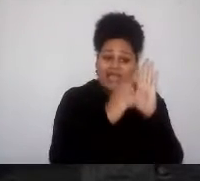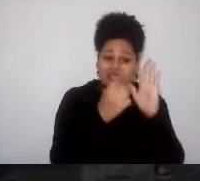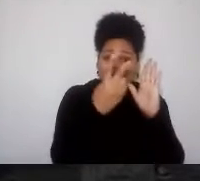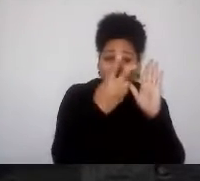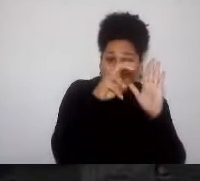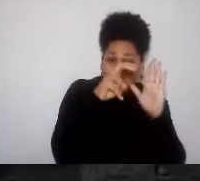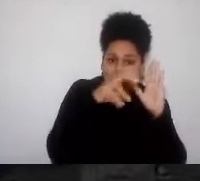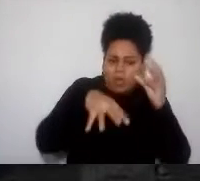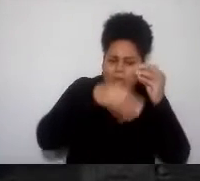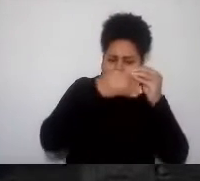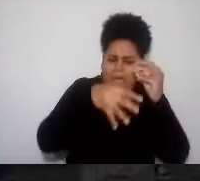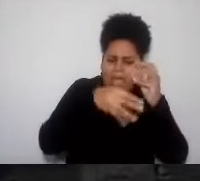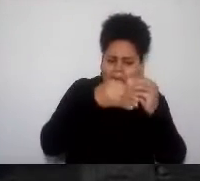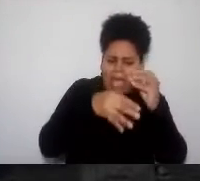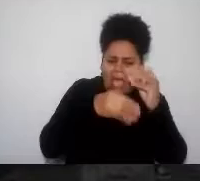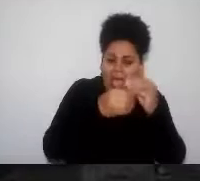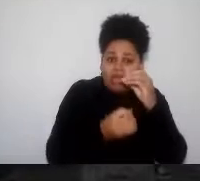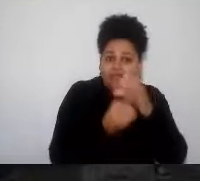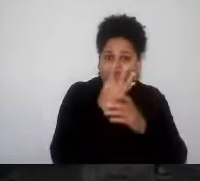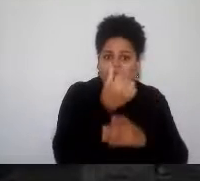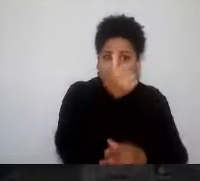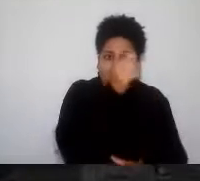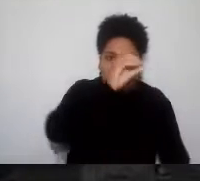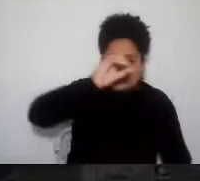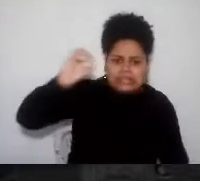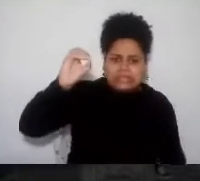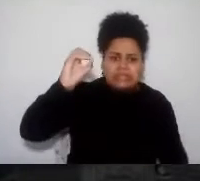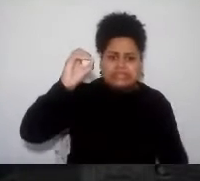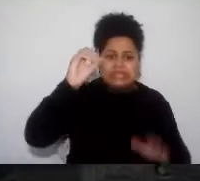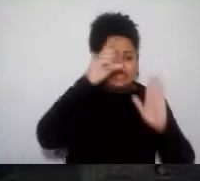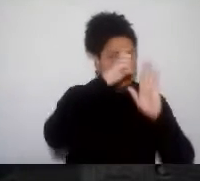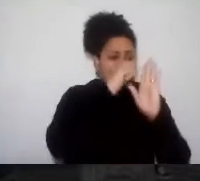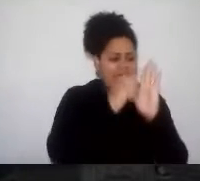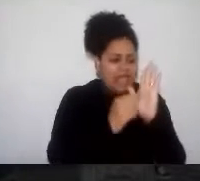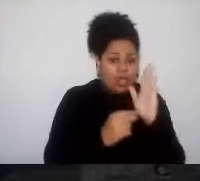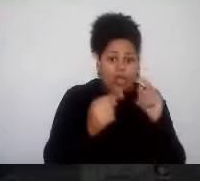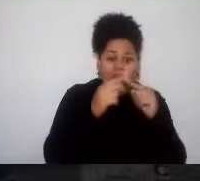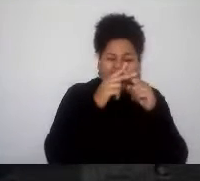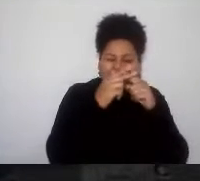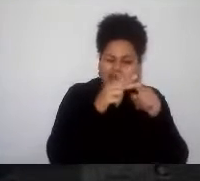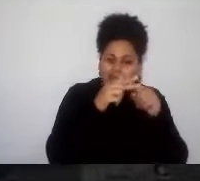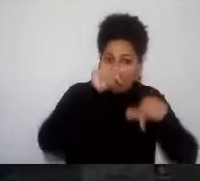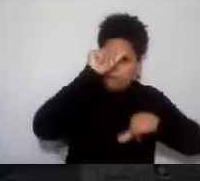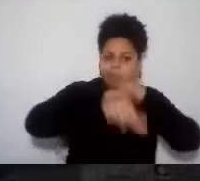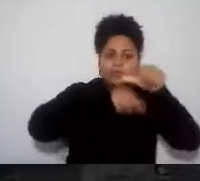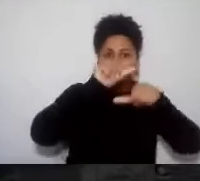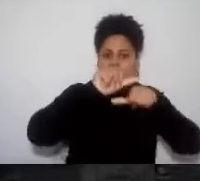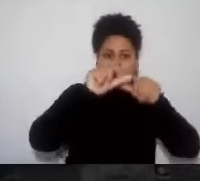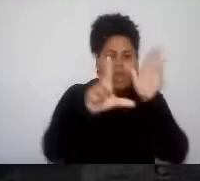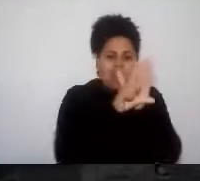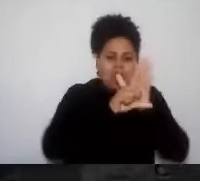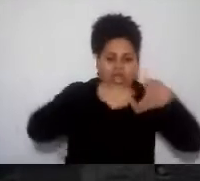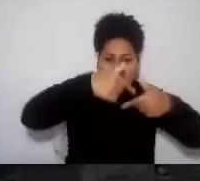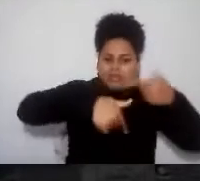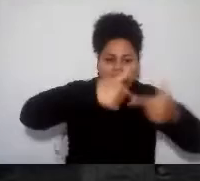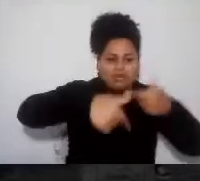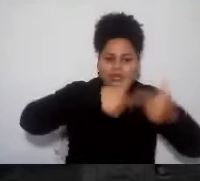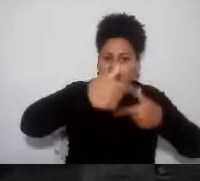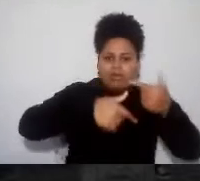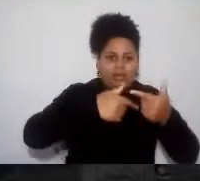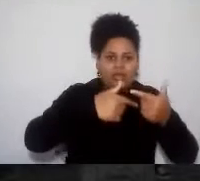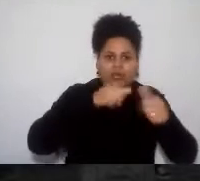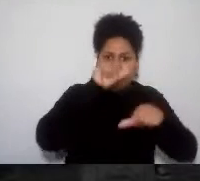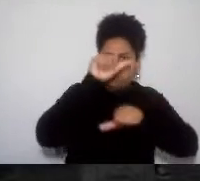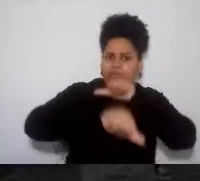artigos numa verdadeira deforma trabalhista radicalizada. A conjuntura, portanto, nos